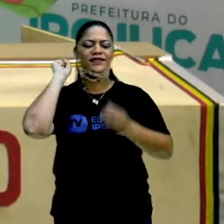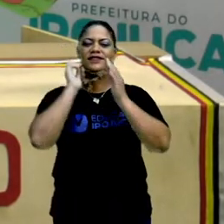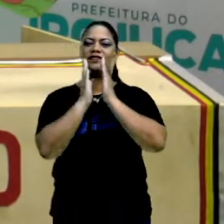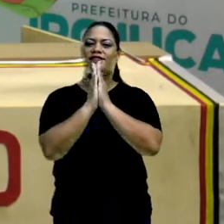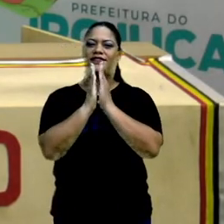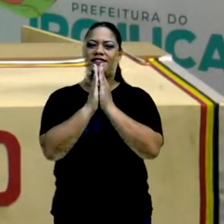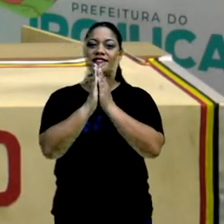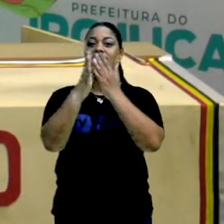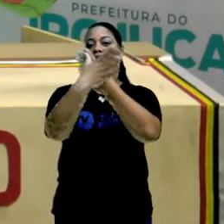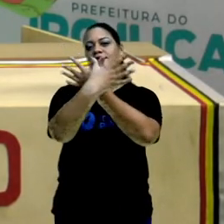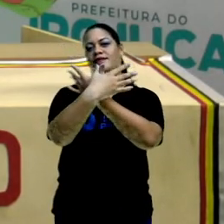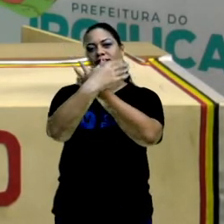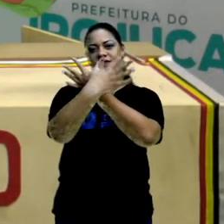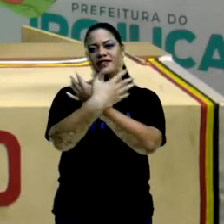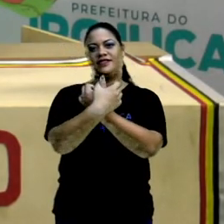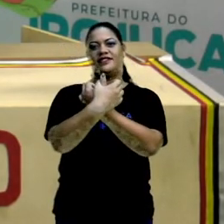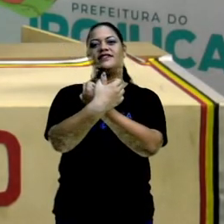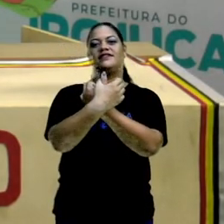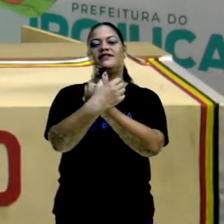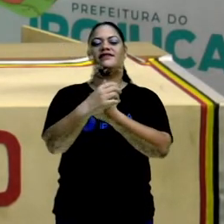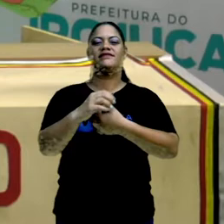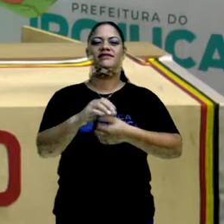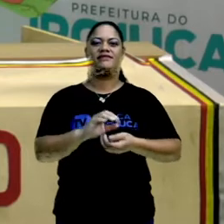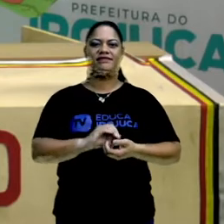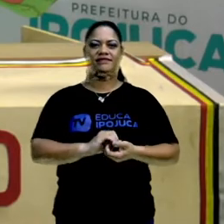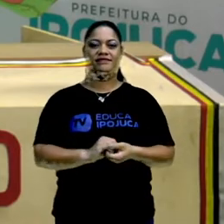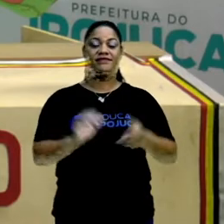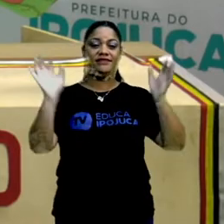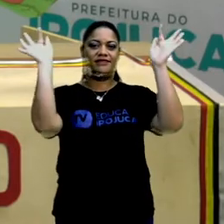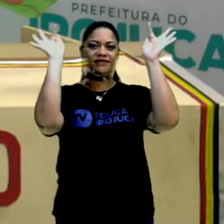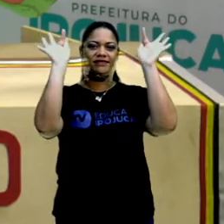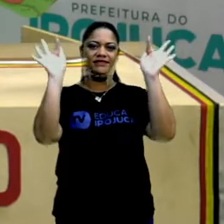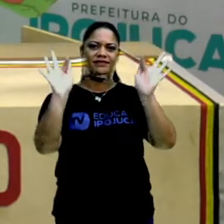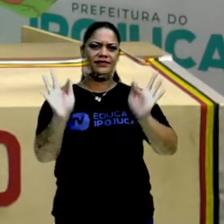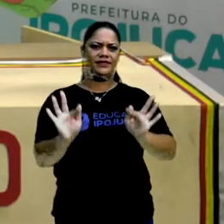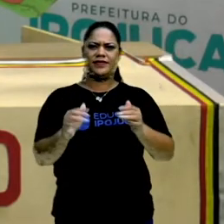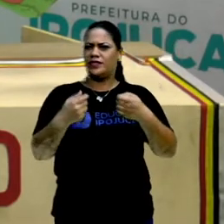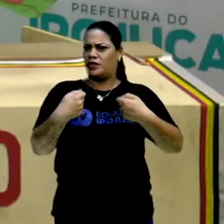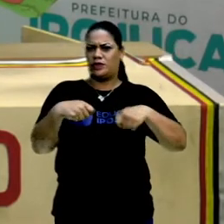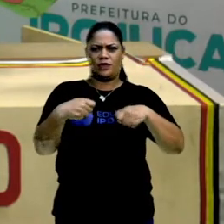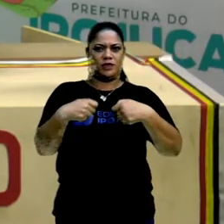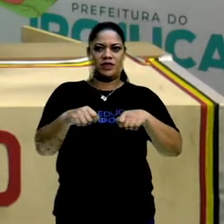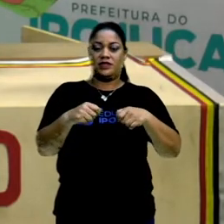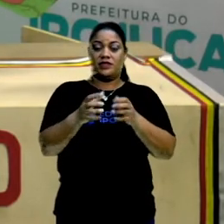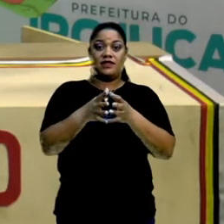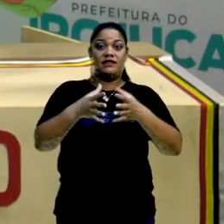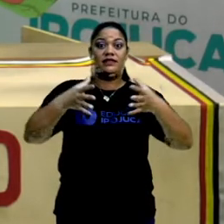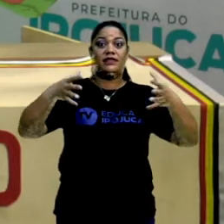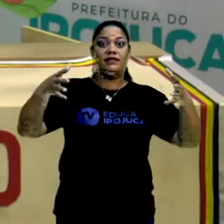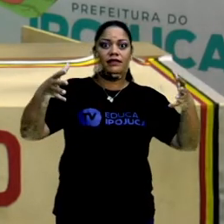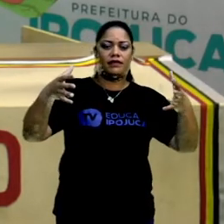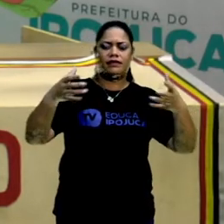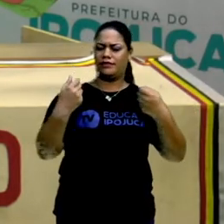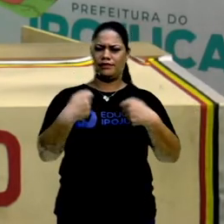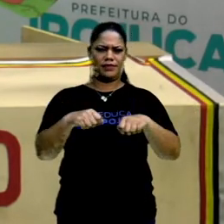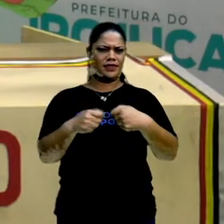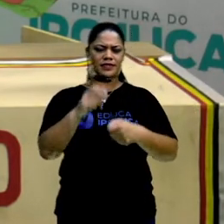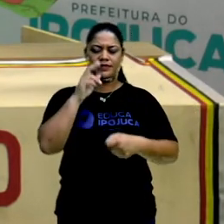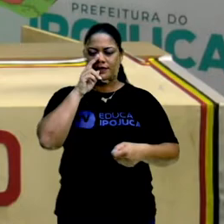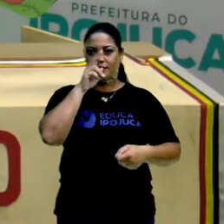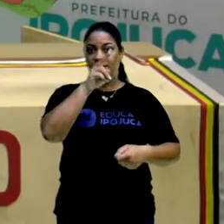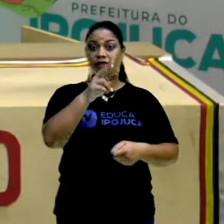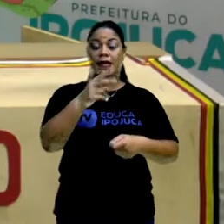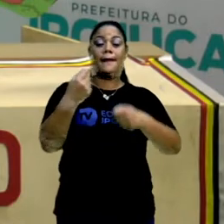oração da borboleta. Para sermos felizes, não precisamos ser grandes, não precisamos ser